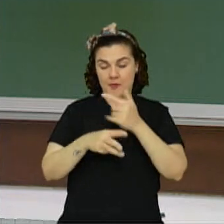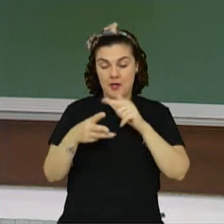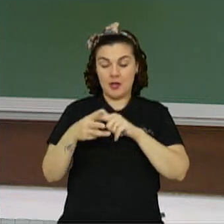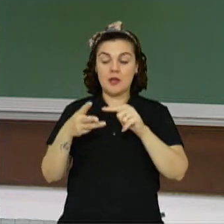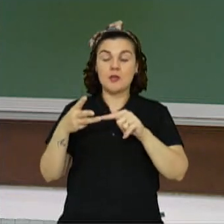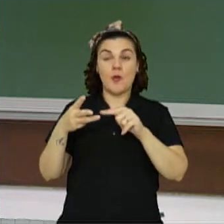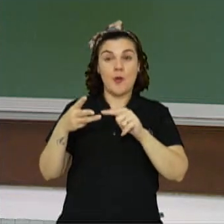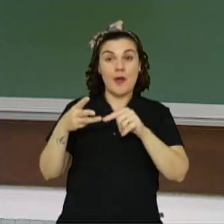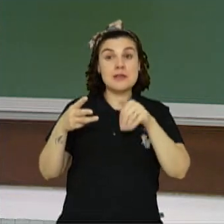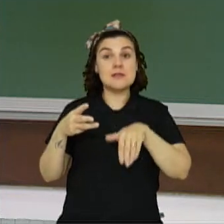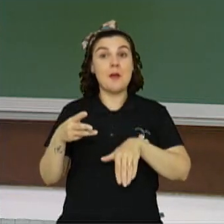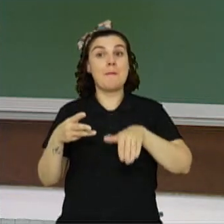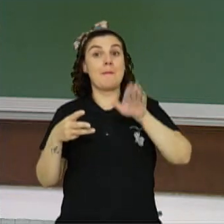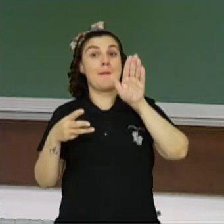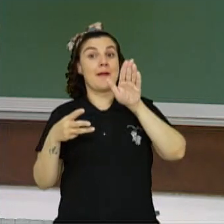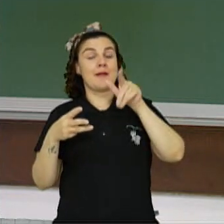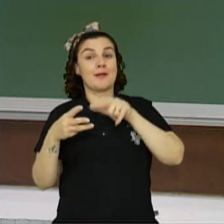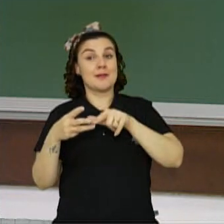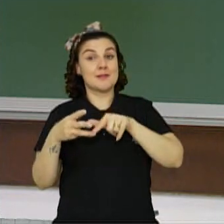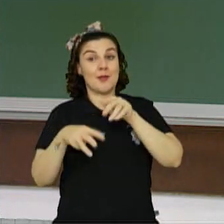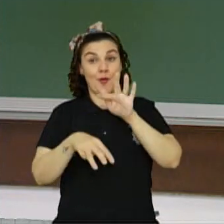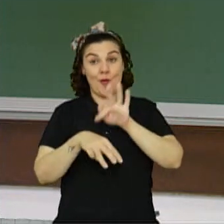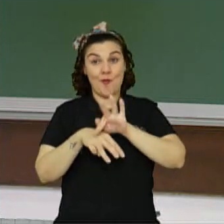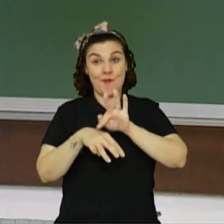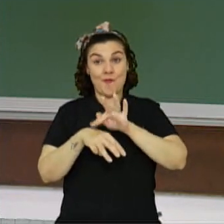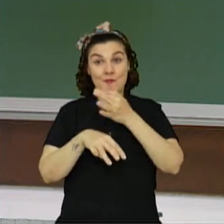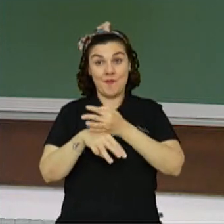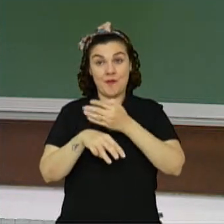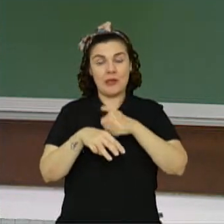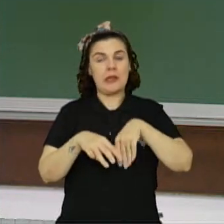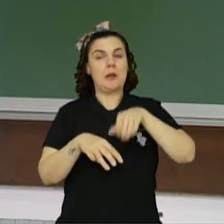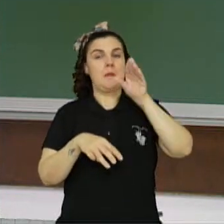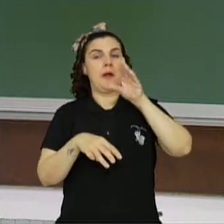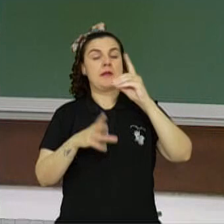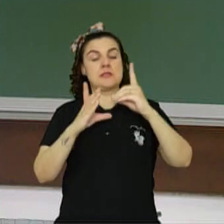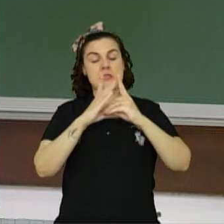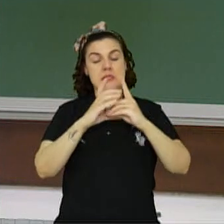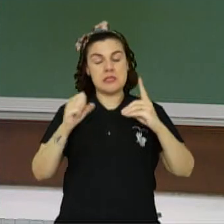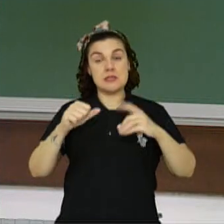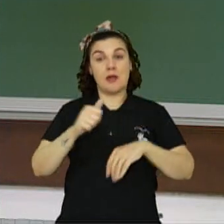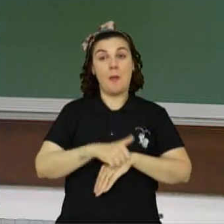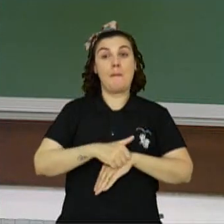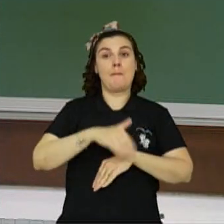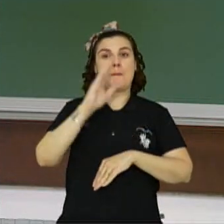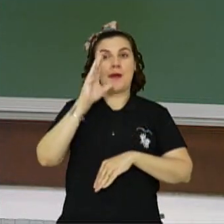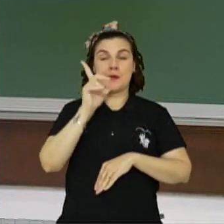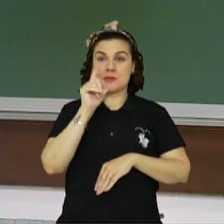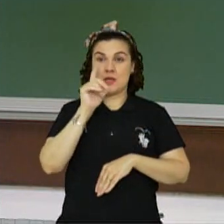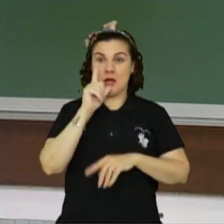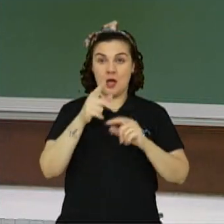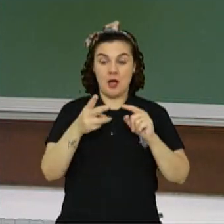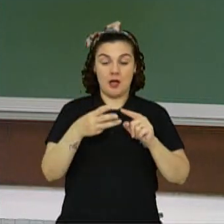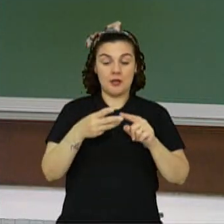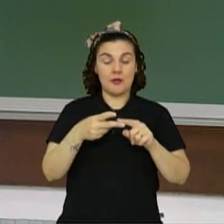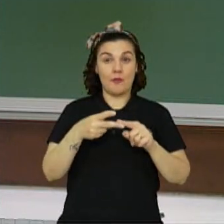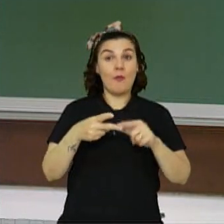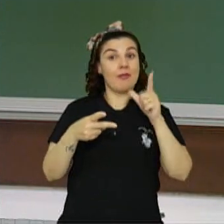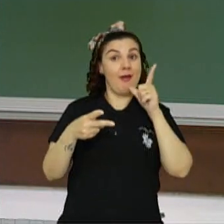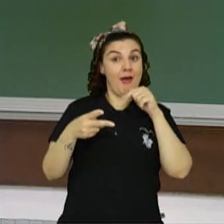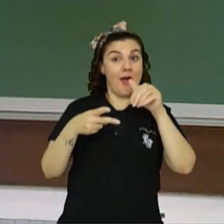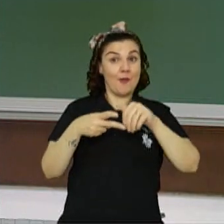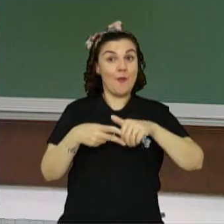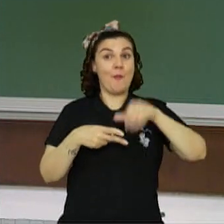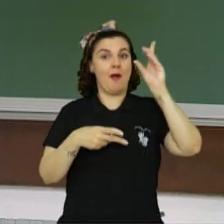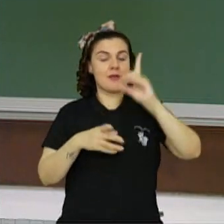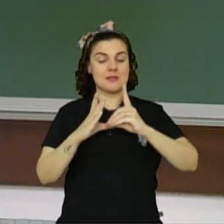de chumbo que o chumbo possui uma densidade maior do que a água, que possui uma